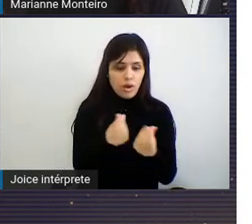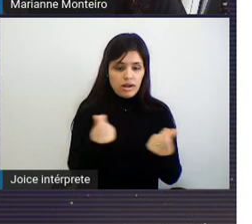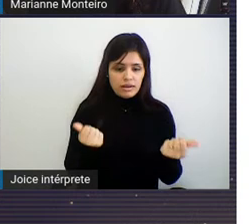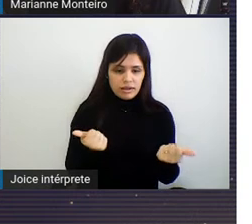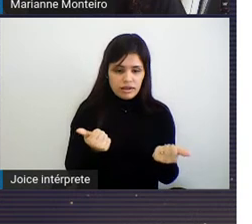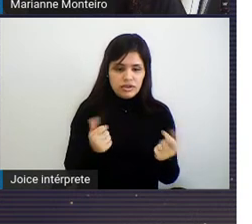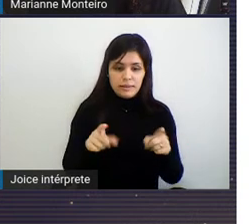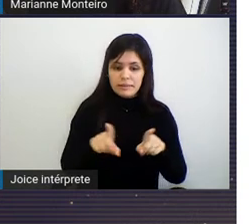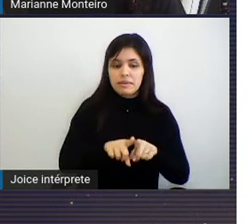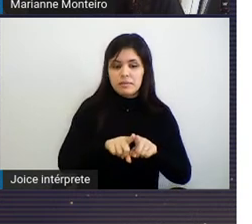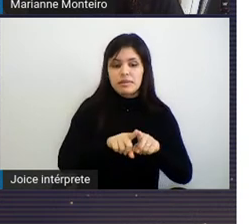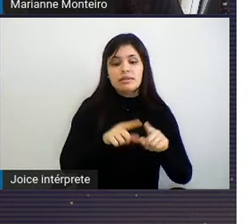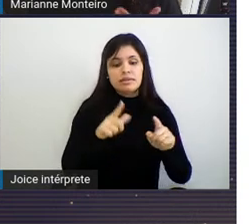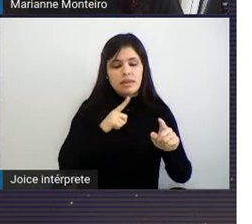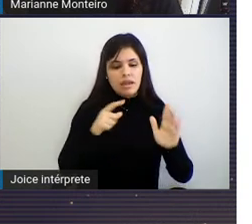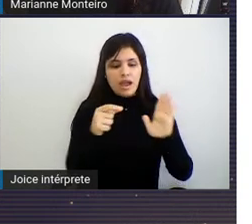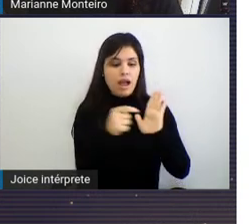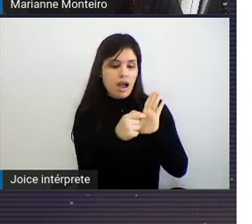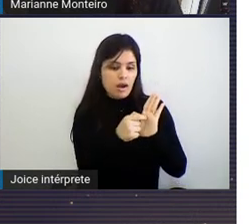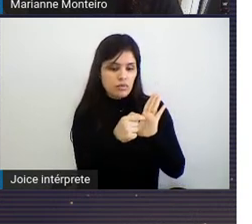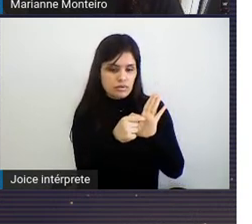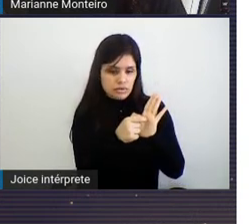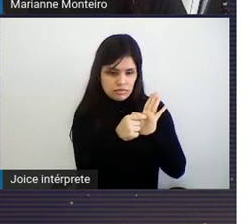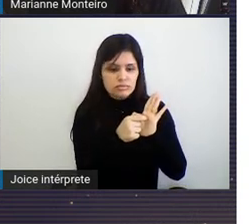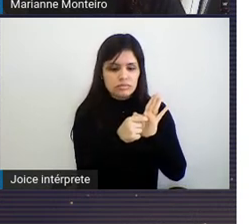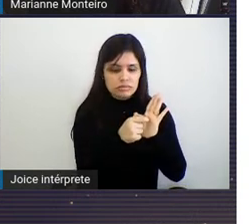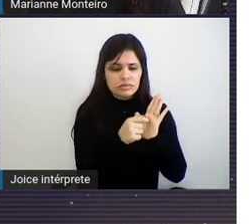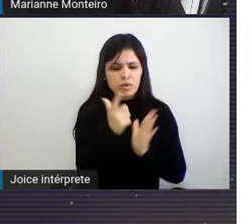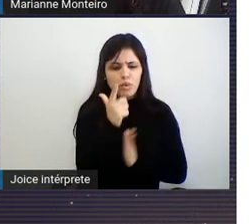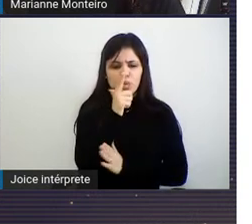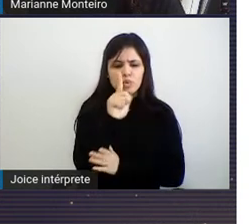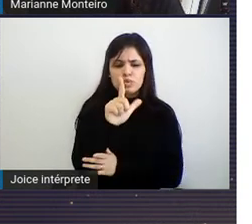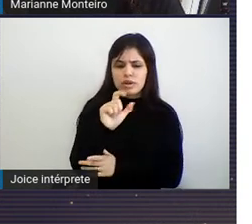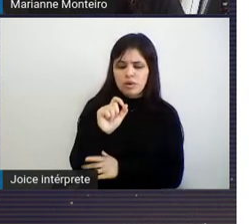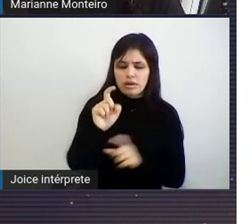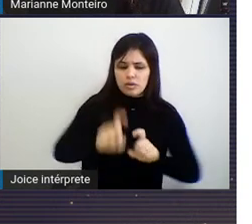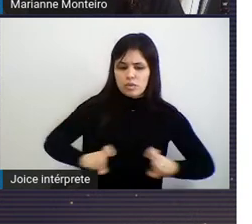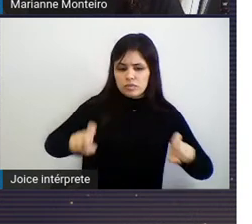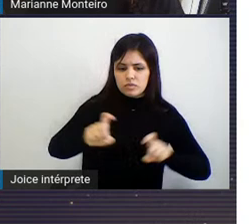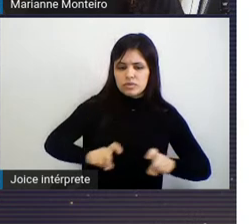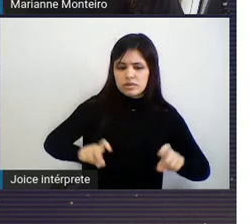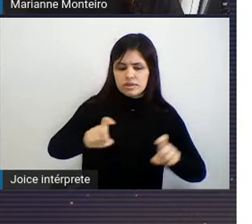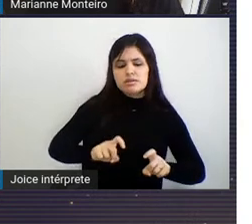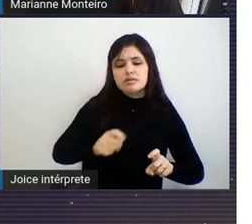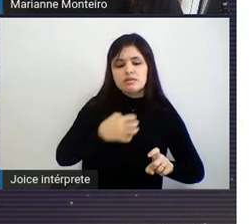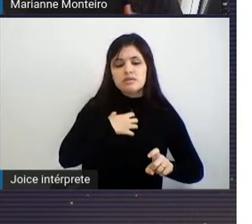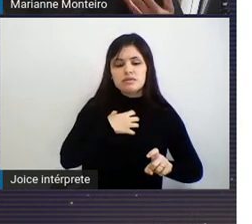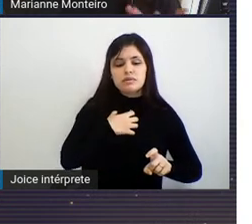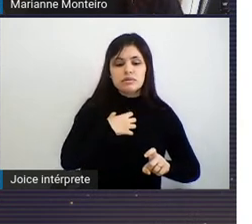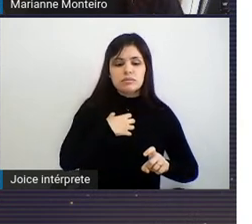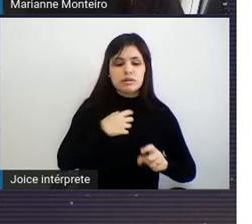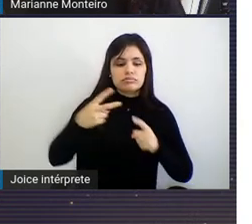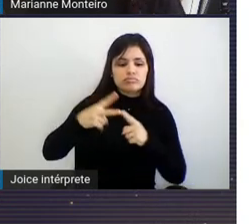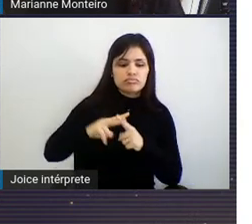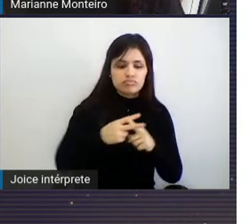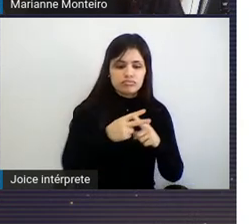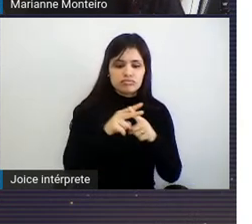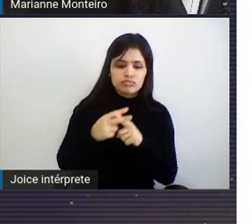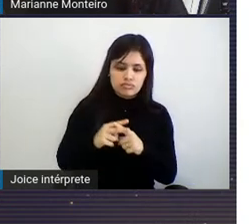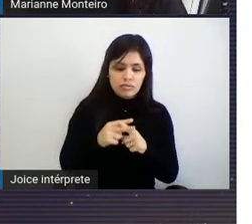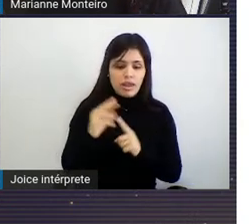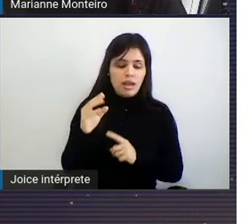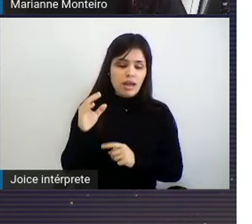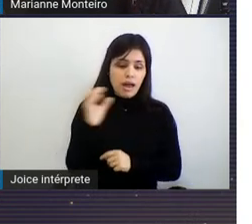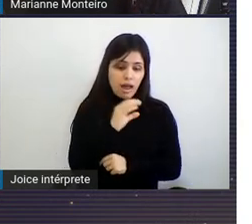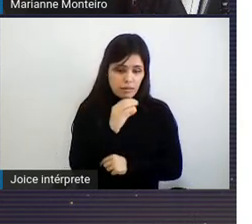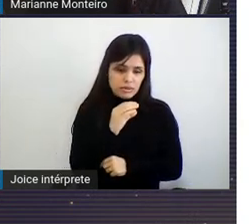hardware que consiga acelerar a computação de modo que o treinamento de modelos não seja muito lento.